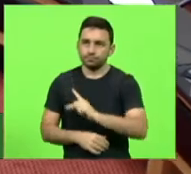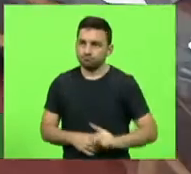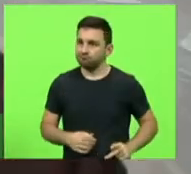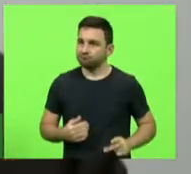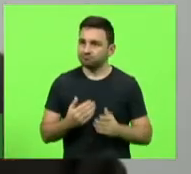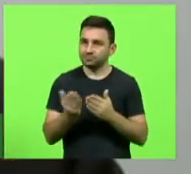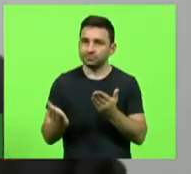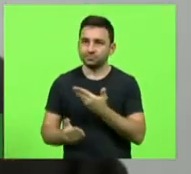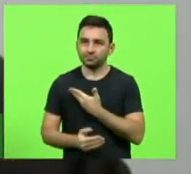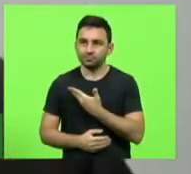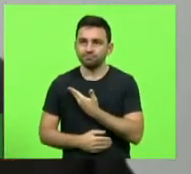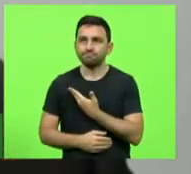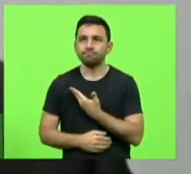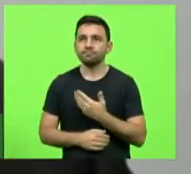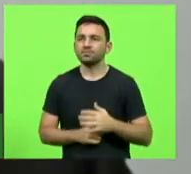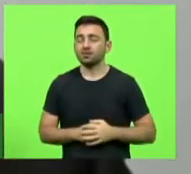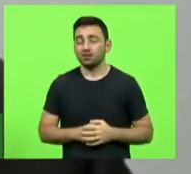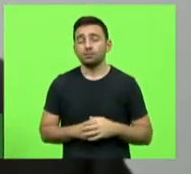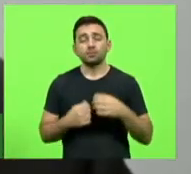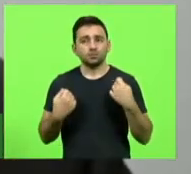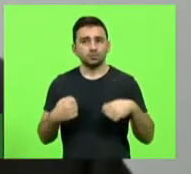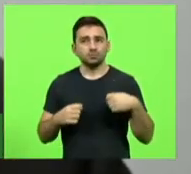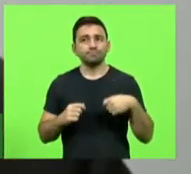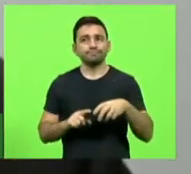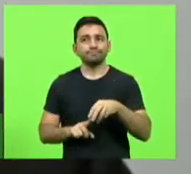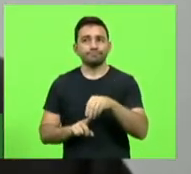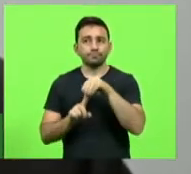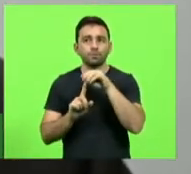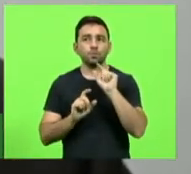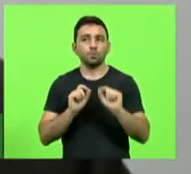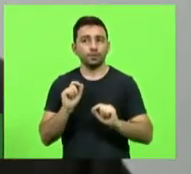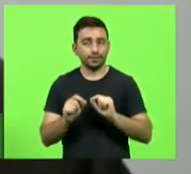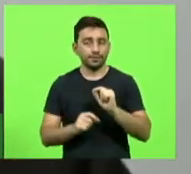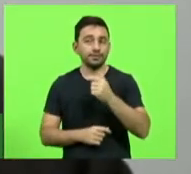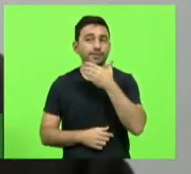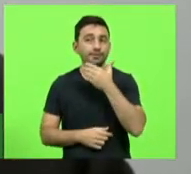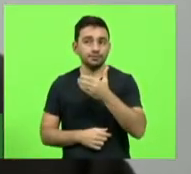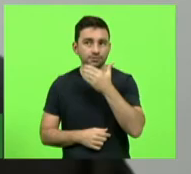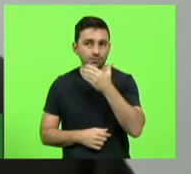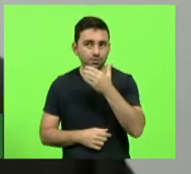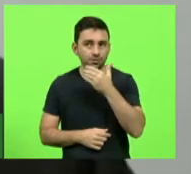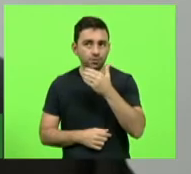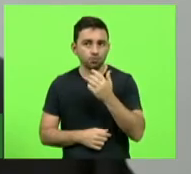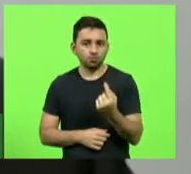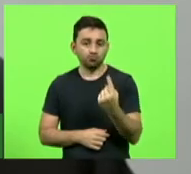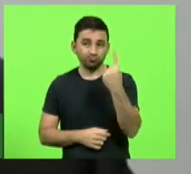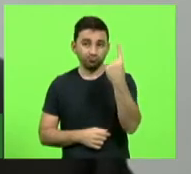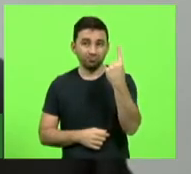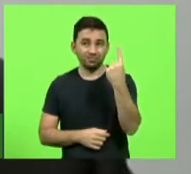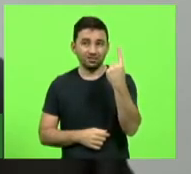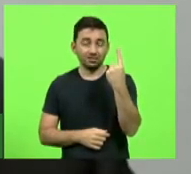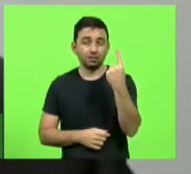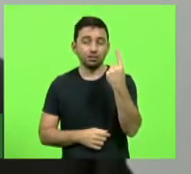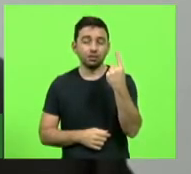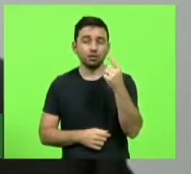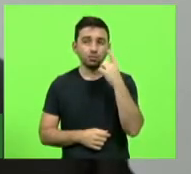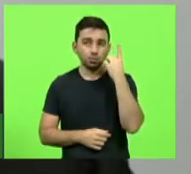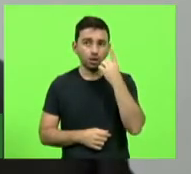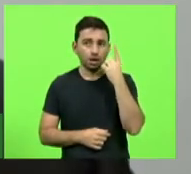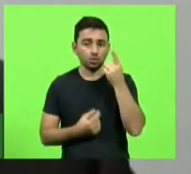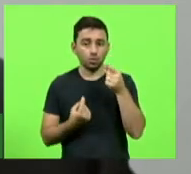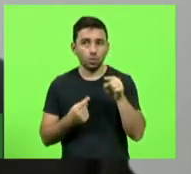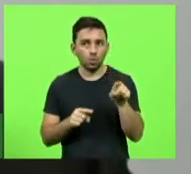colegas. Vale ressaltar que em dezembro o único deputado que votou contra foi o deputado